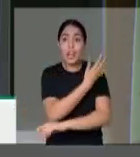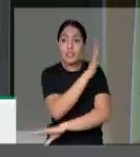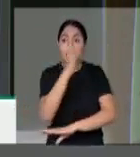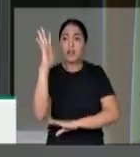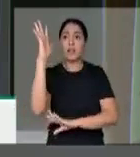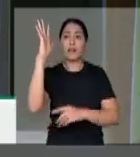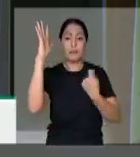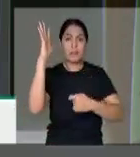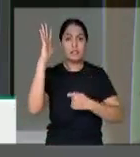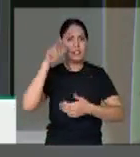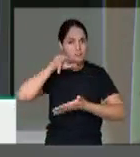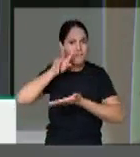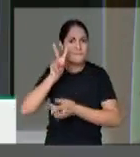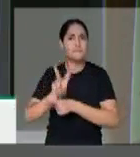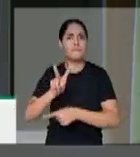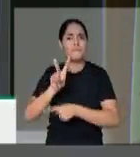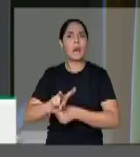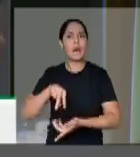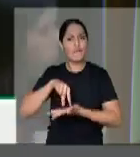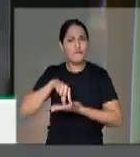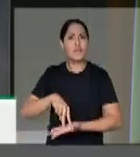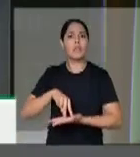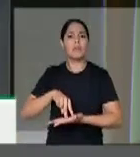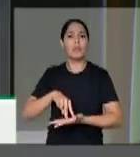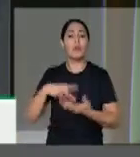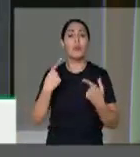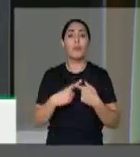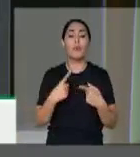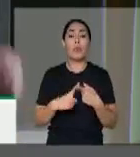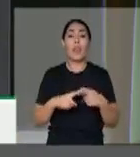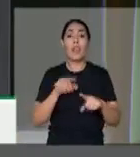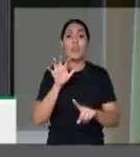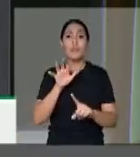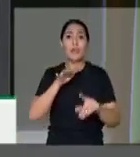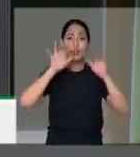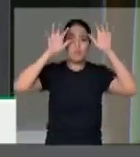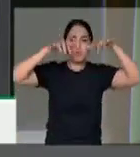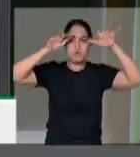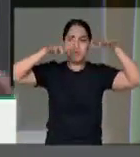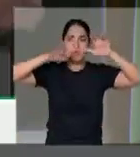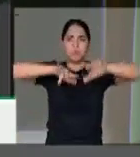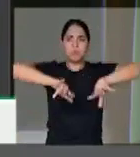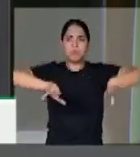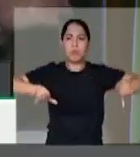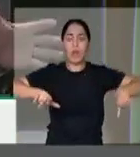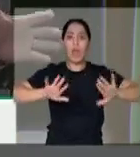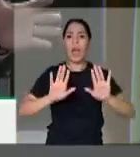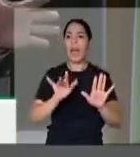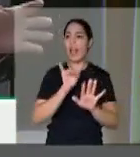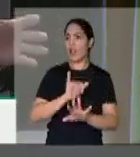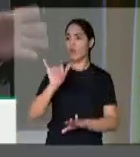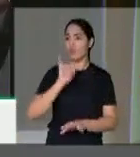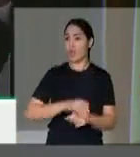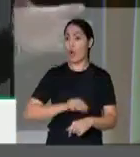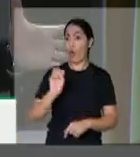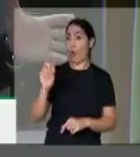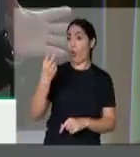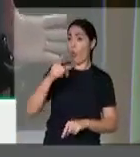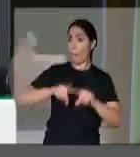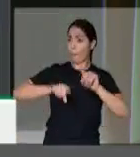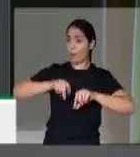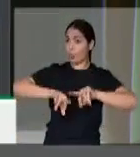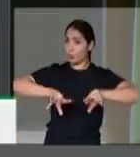da floresta em pé e do nosso regime de chuvas. Essa visão de que ou se produz